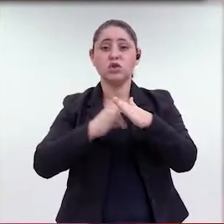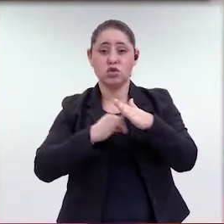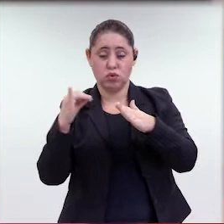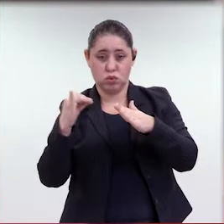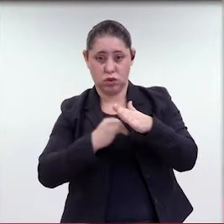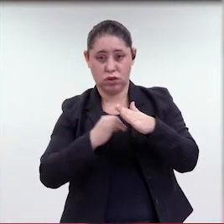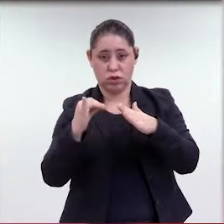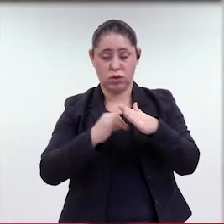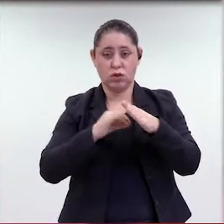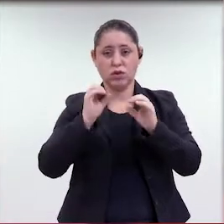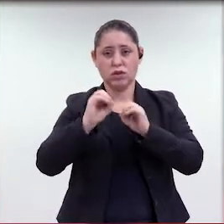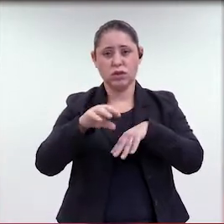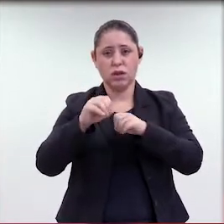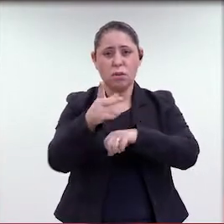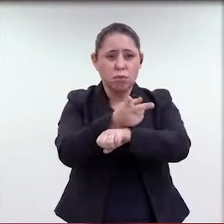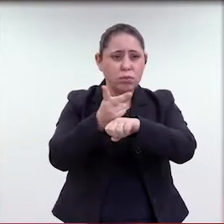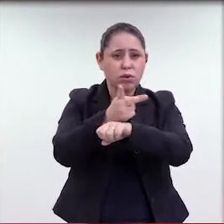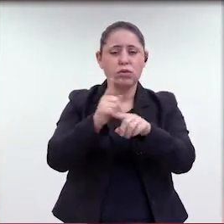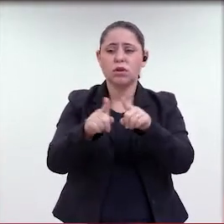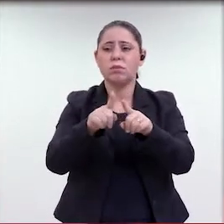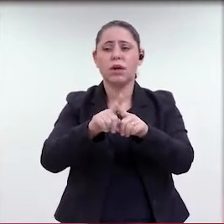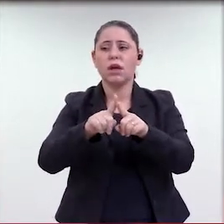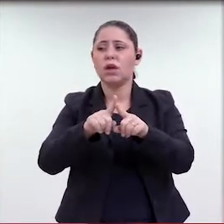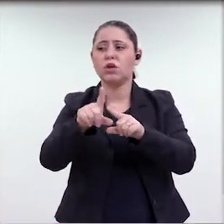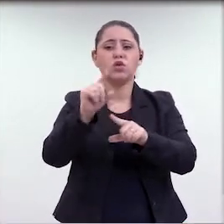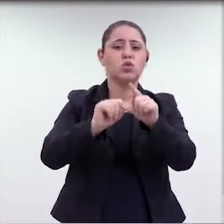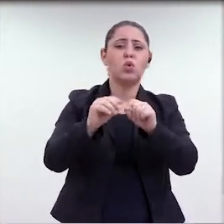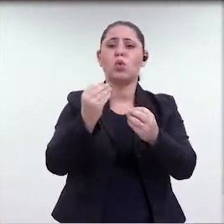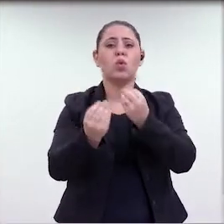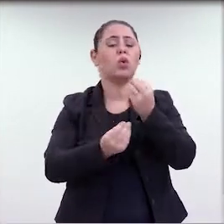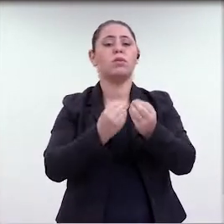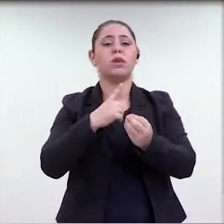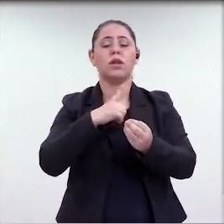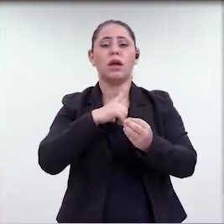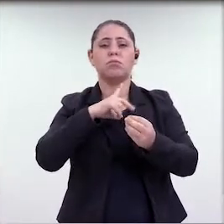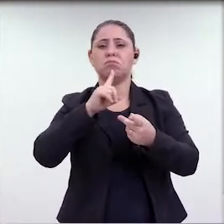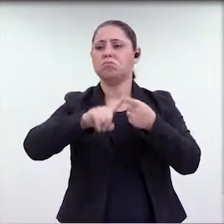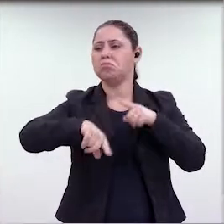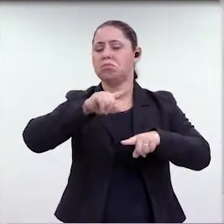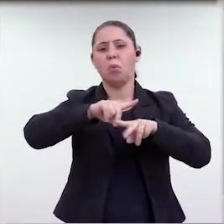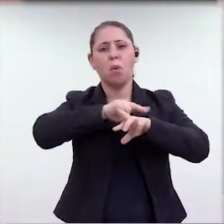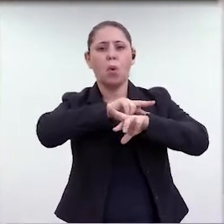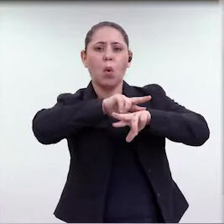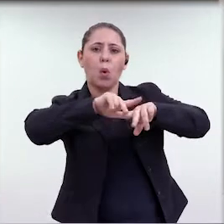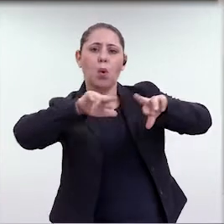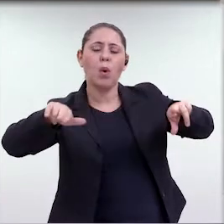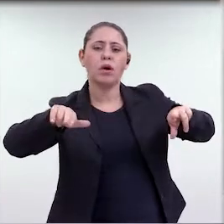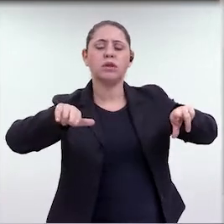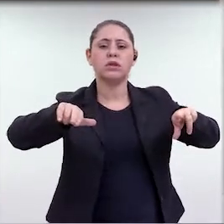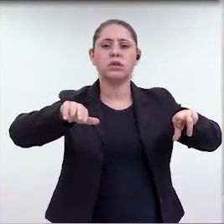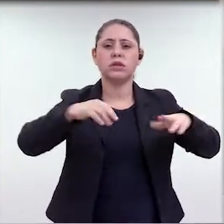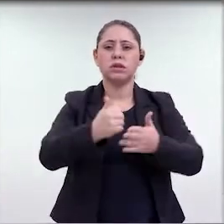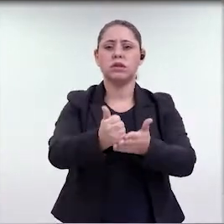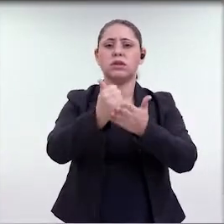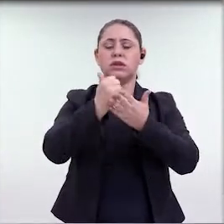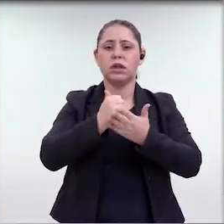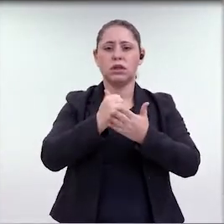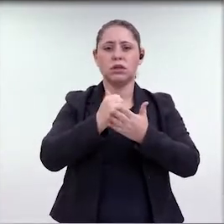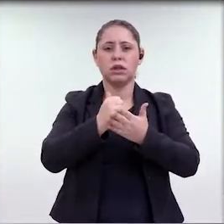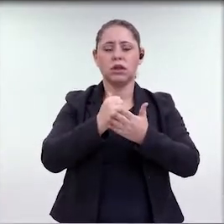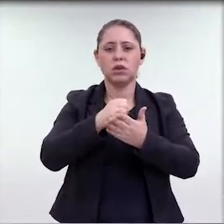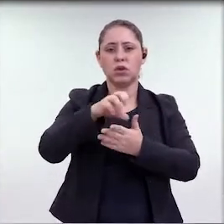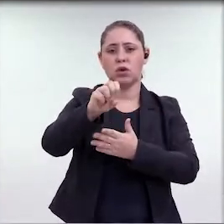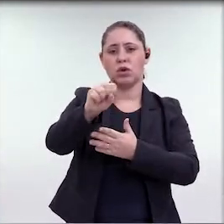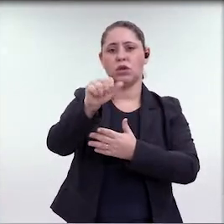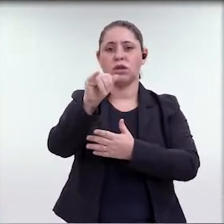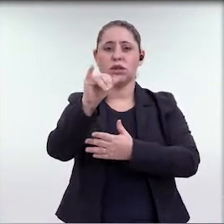as instituições de ensino buscando também alternativas. Então, você tem hoje produtos que estão trazendo, por exemplo, os íons de sais de